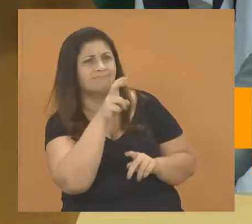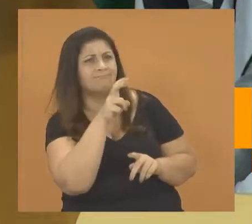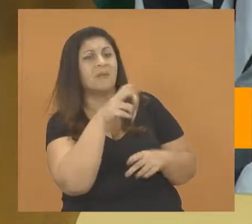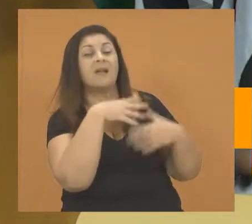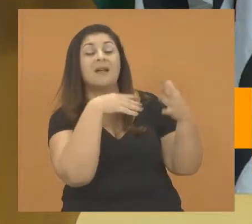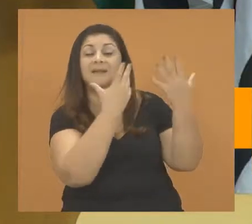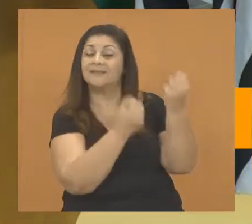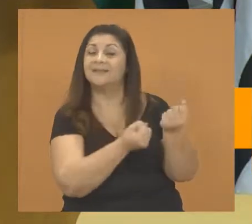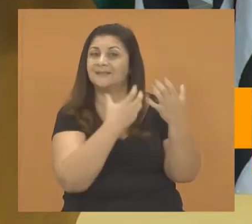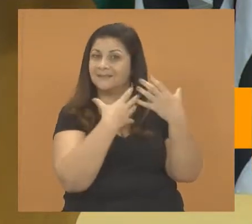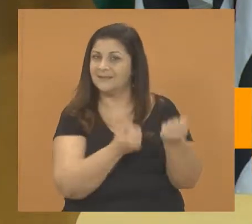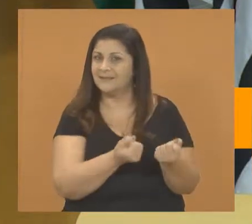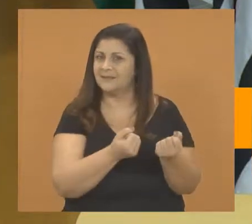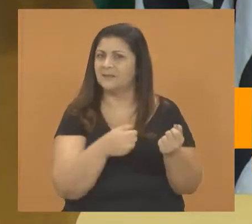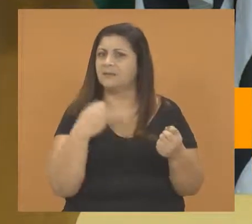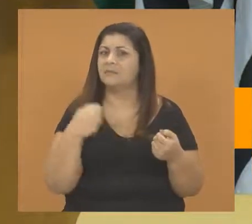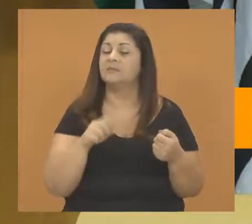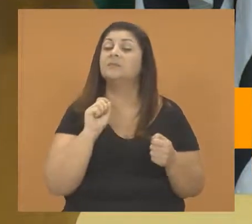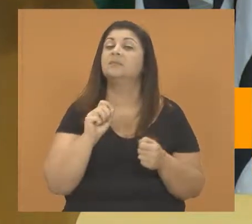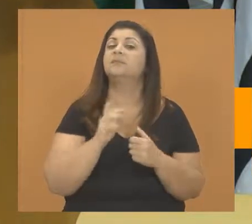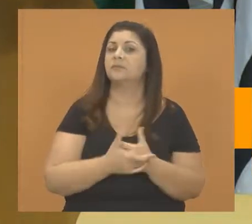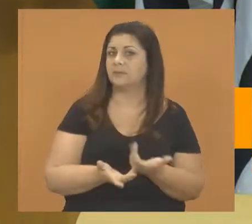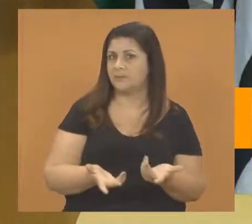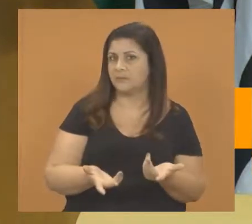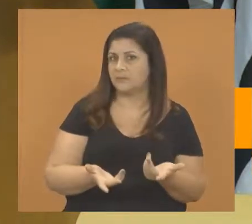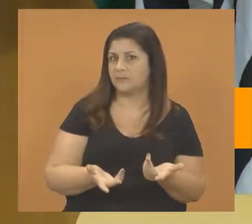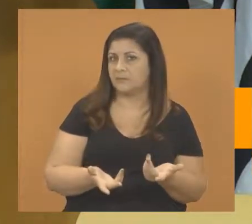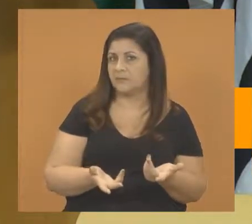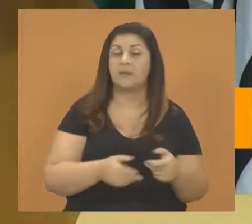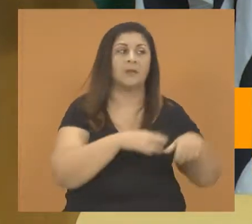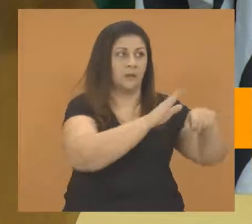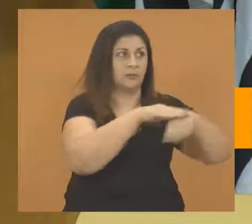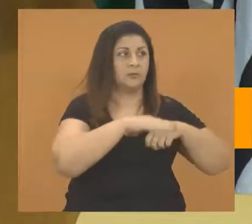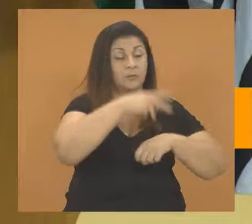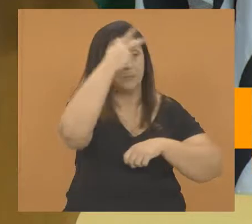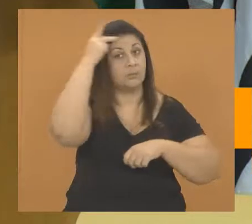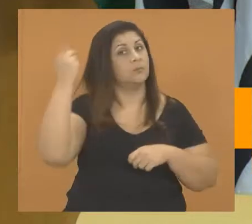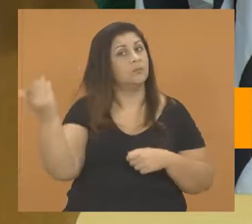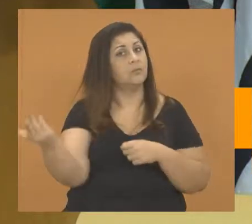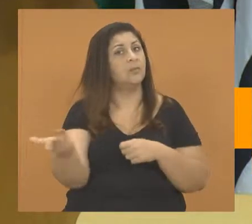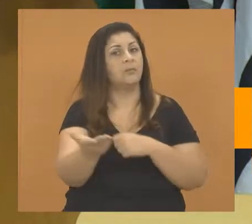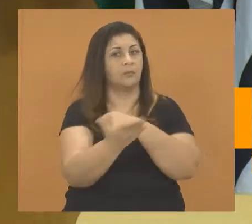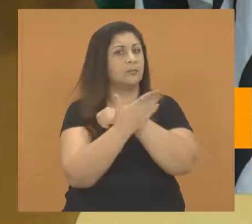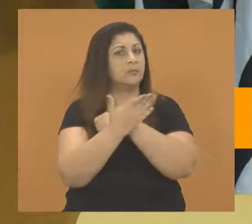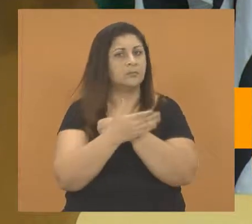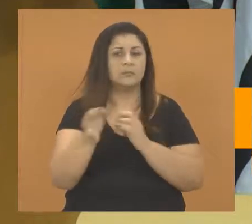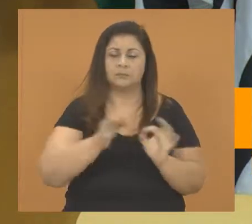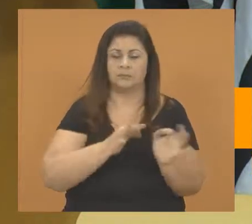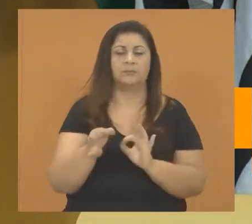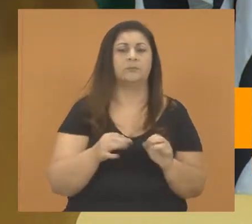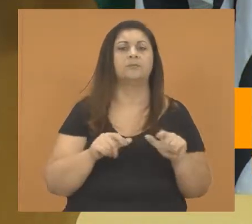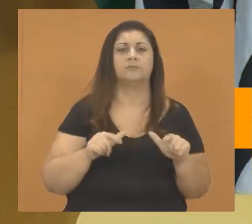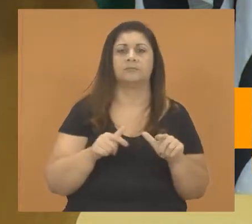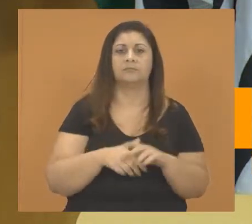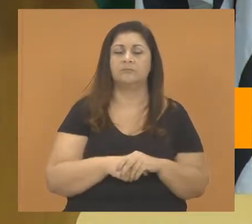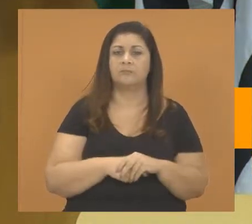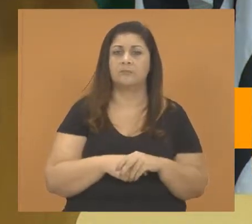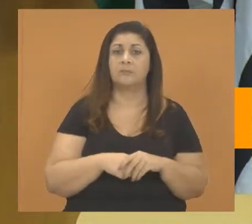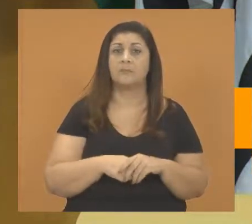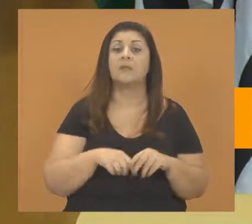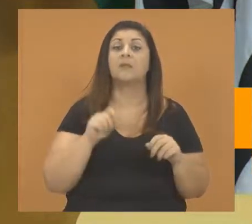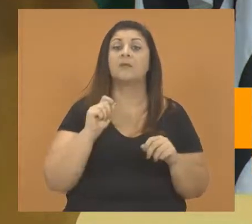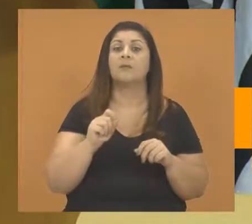representante obviamente tem que trazer pessoas para ajudá lo na condução na execução desse projeto e tem que ser pessoas de